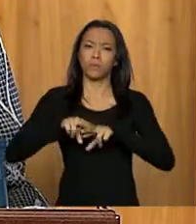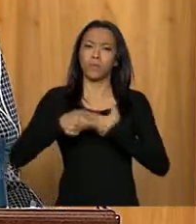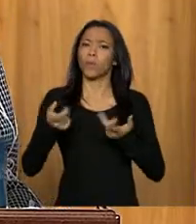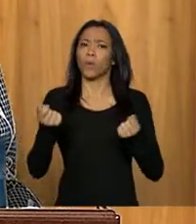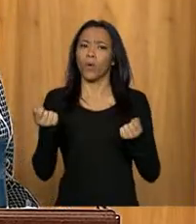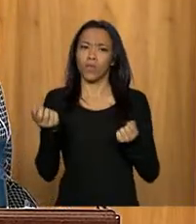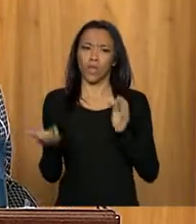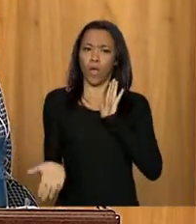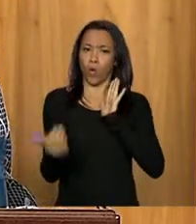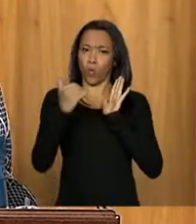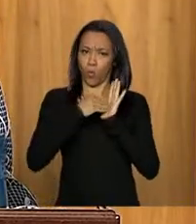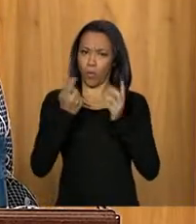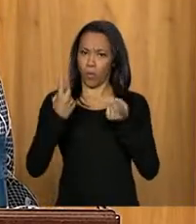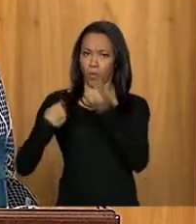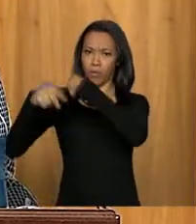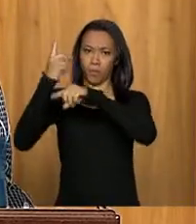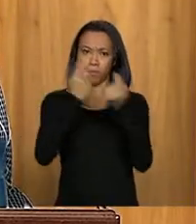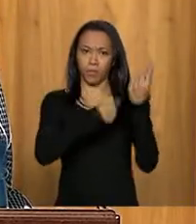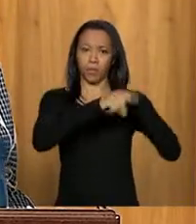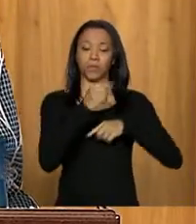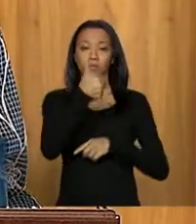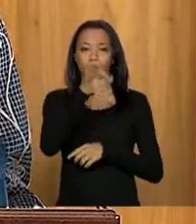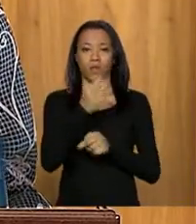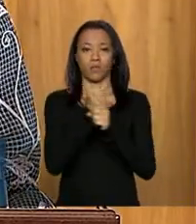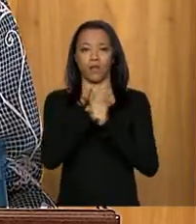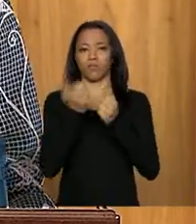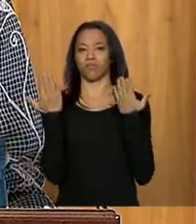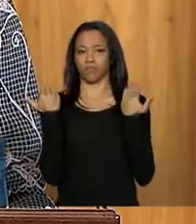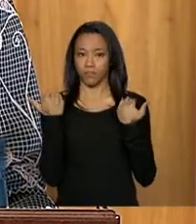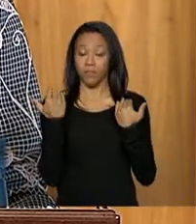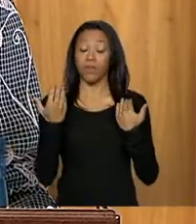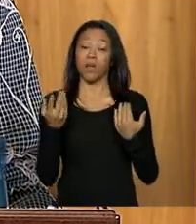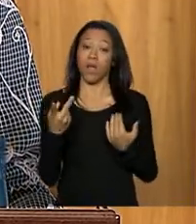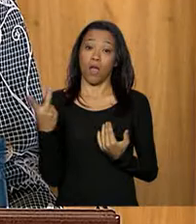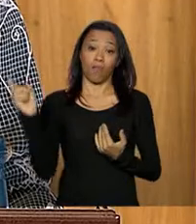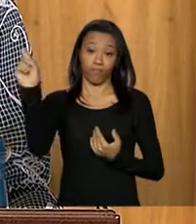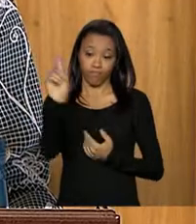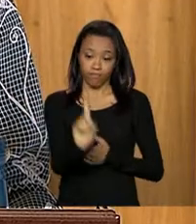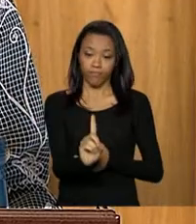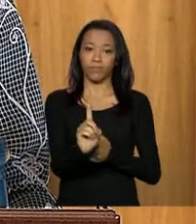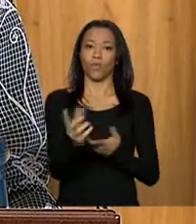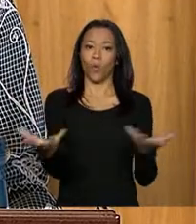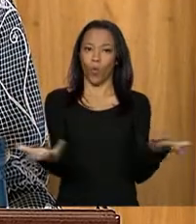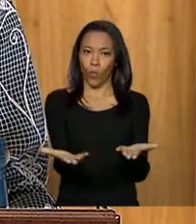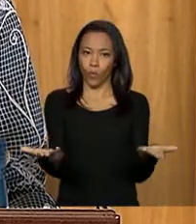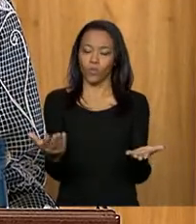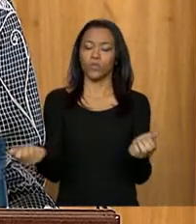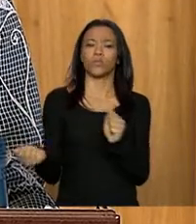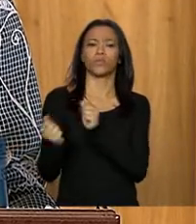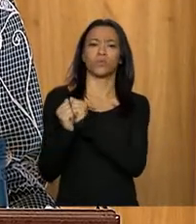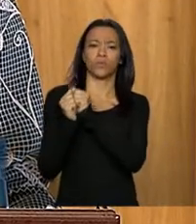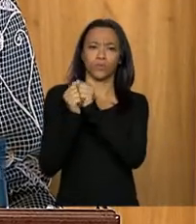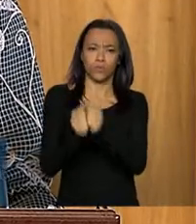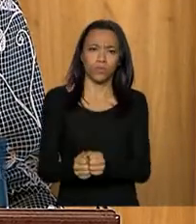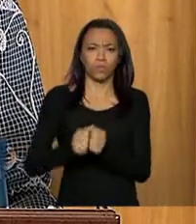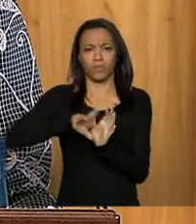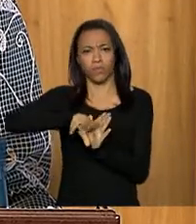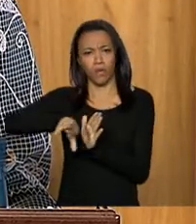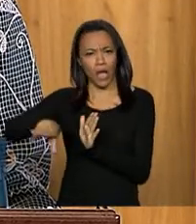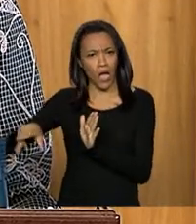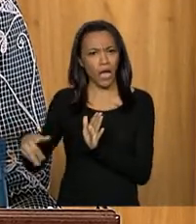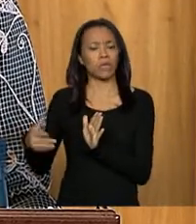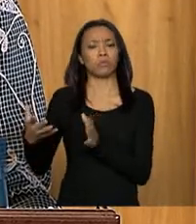da última década. Sua presença entre nós, acompanhada de numerosa